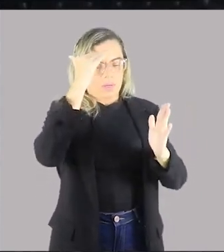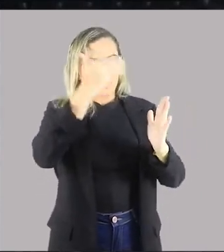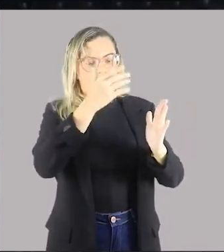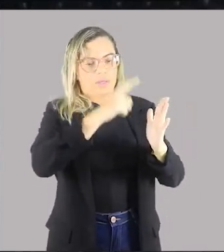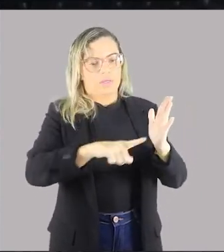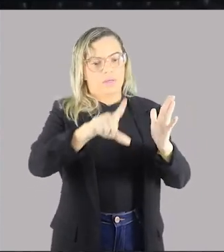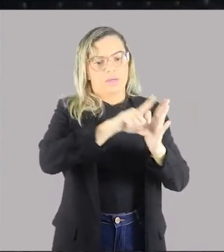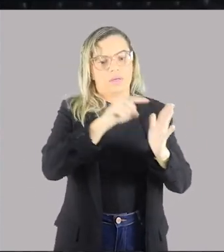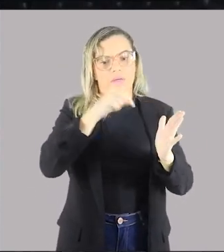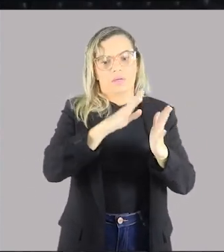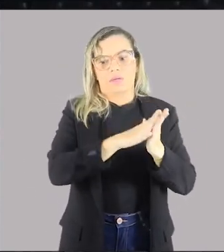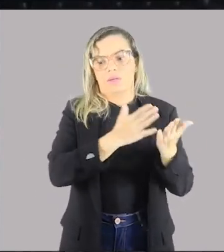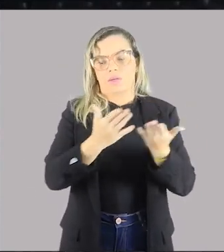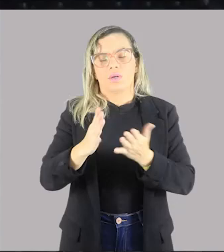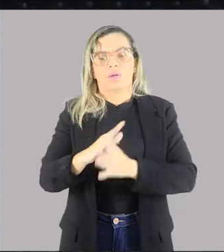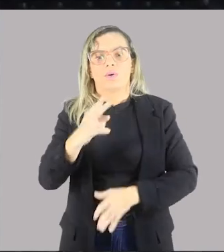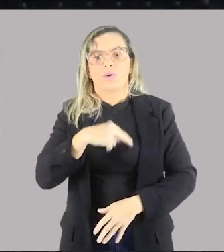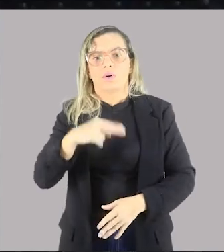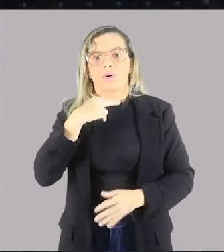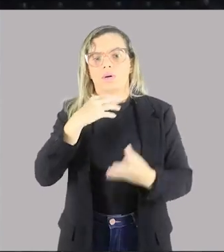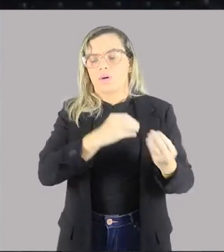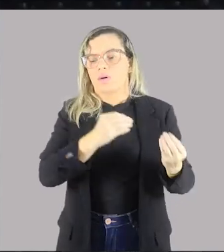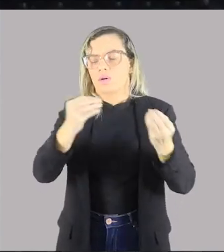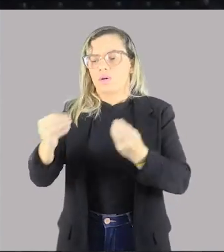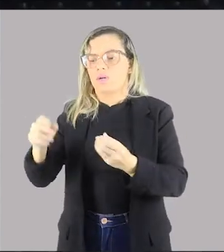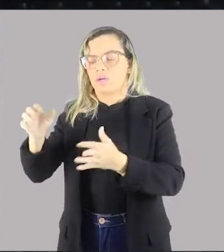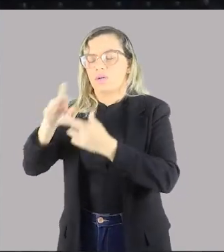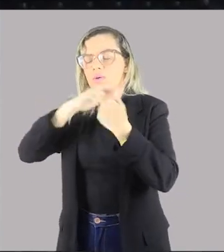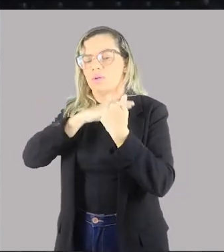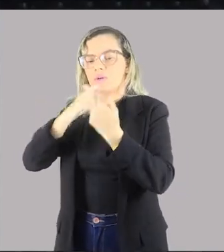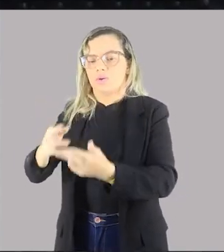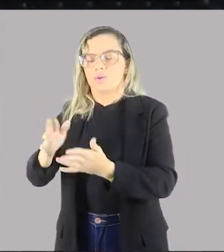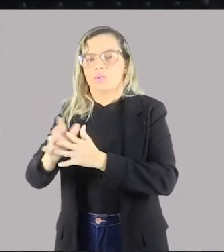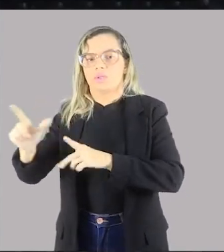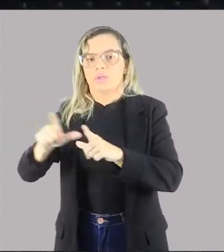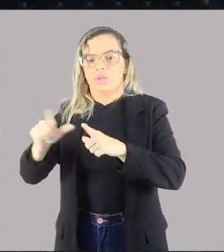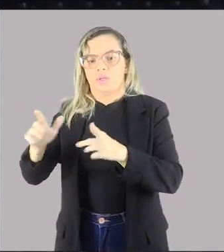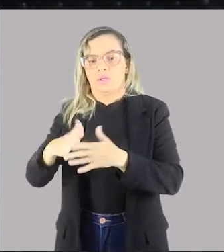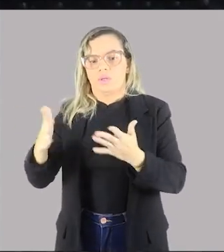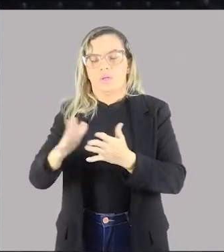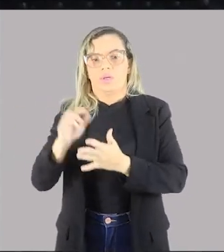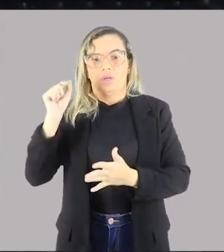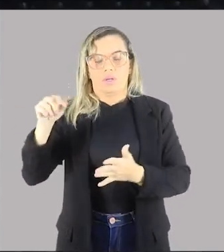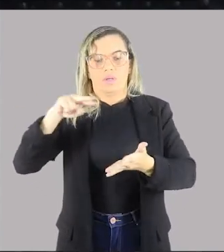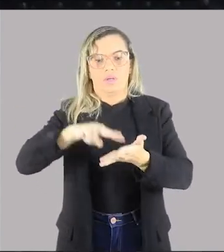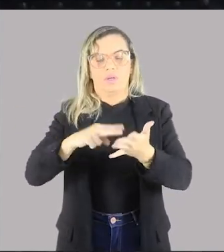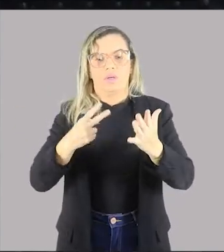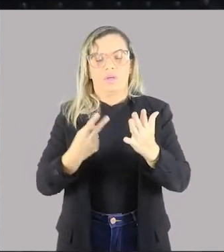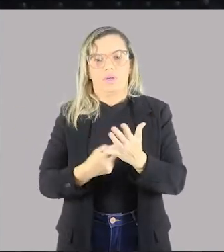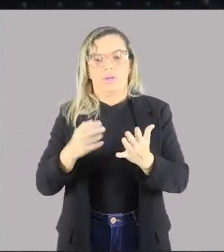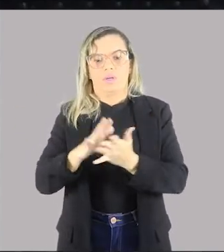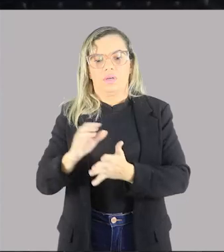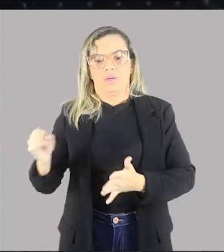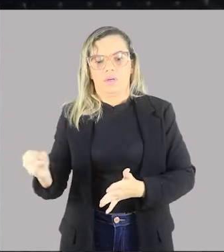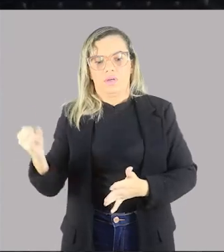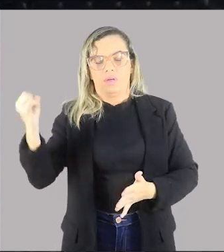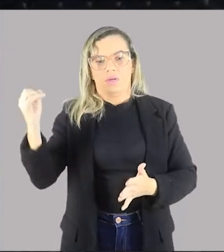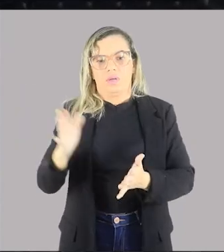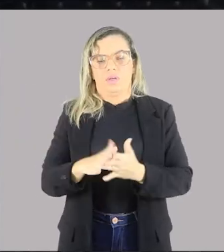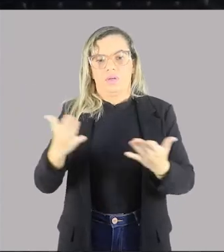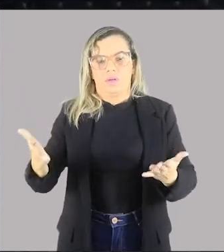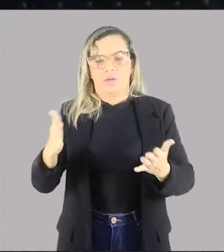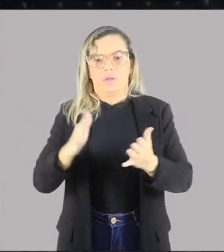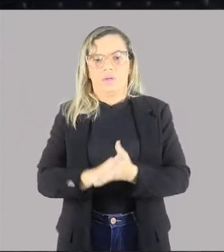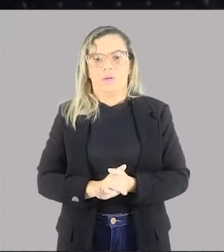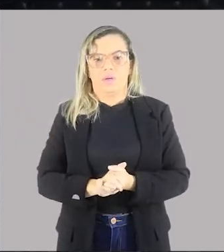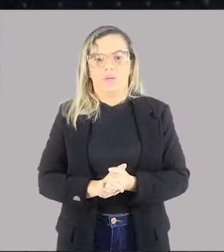a outro servidor funções que, na verdade, são suas. Nesse sentido, pessoal, é também importante a grifar que em situações de